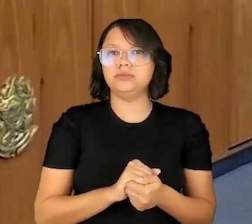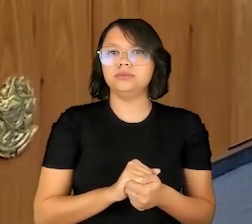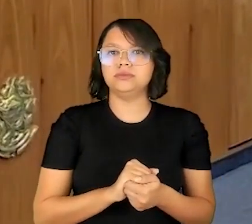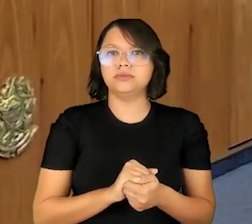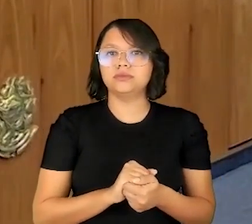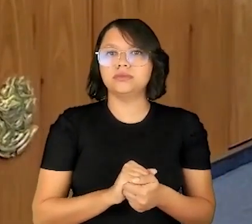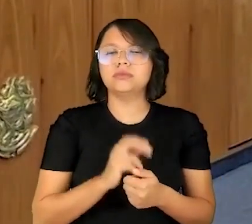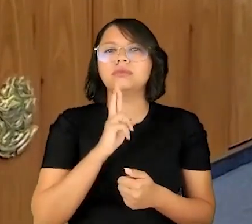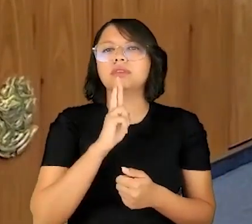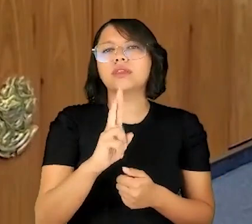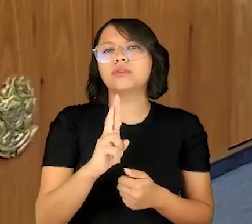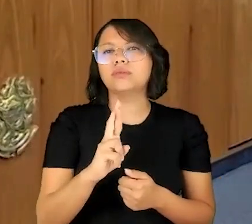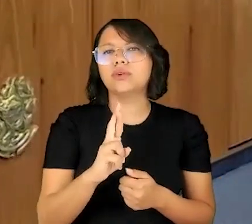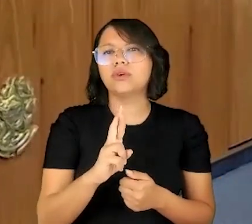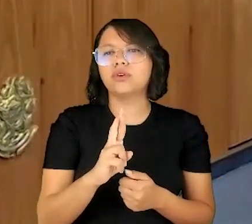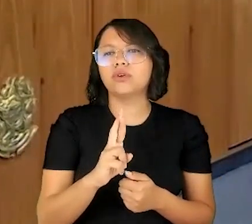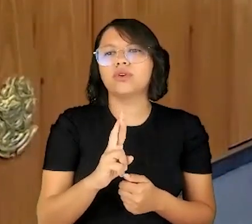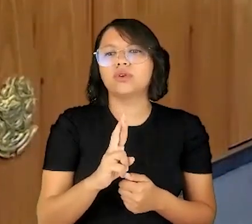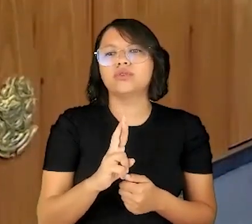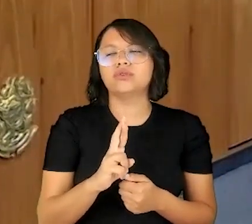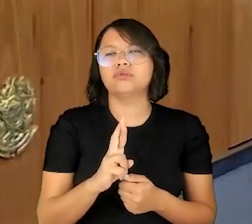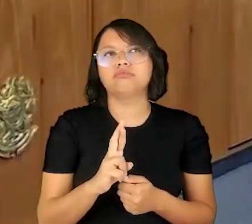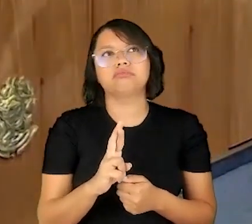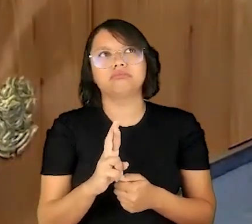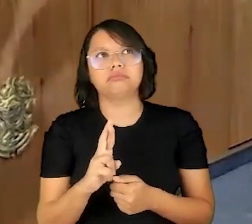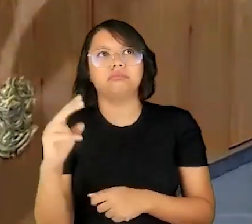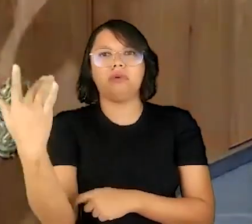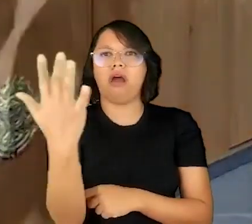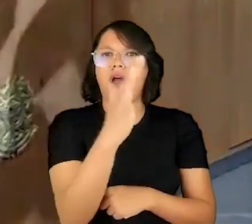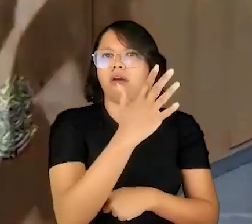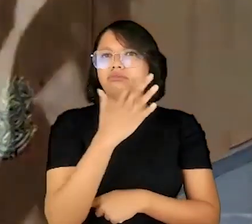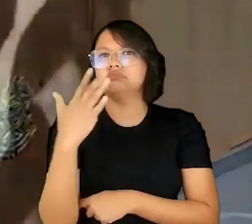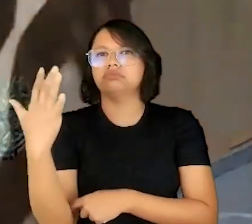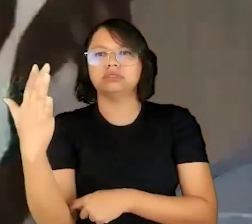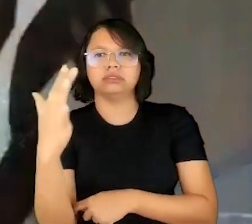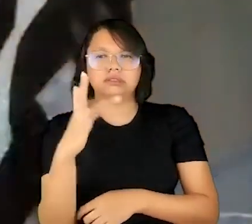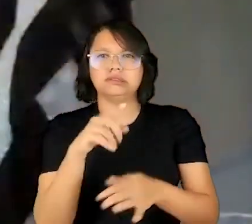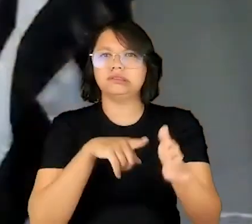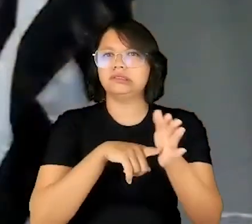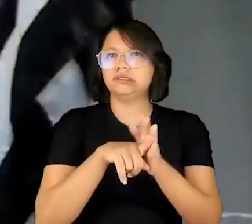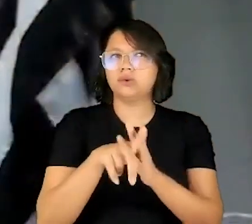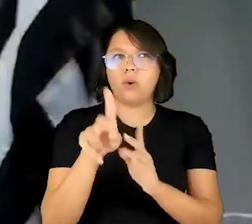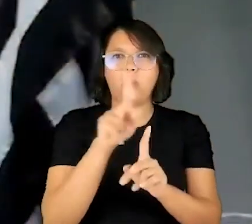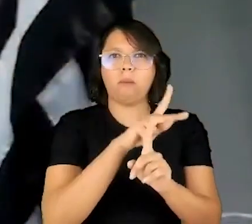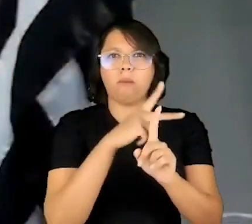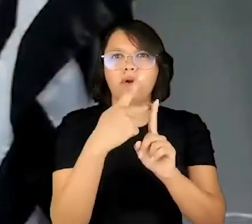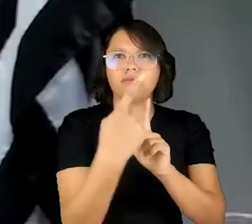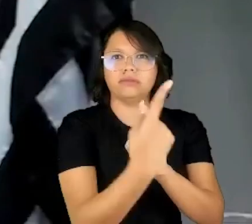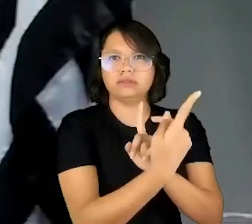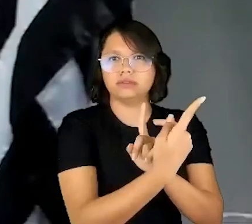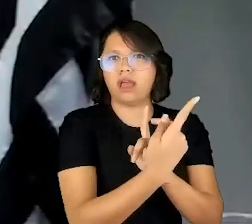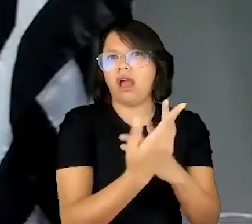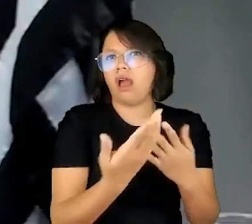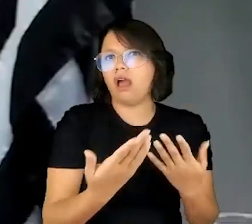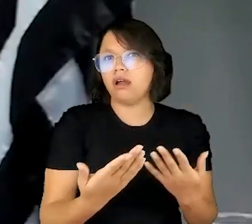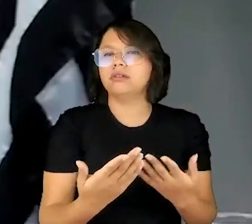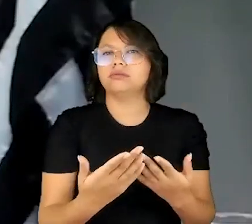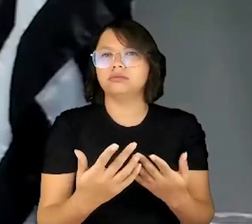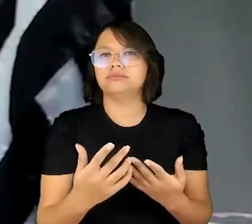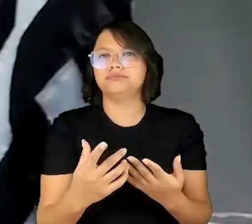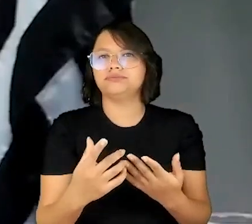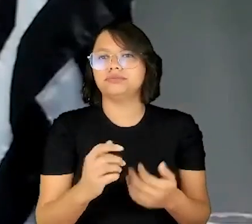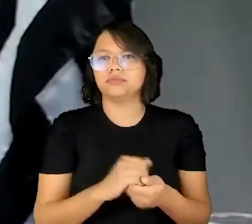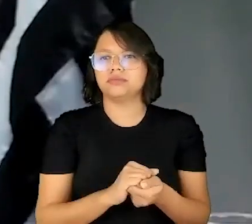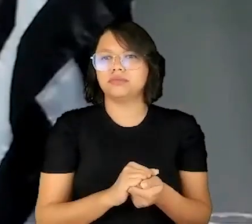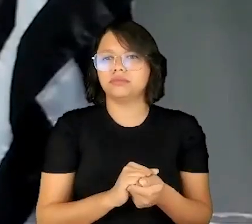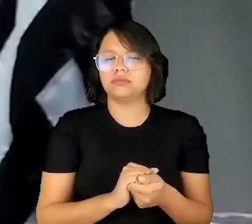dá resposta desde o meio ambiente, uma questões previdenciárias, enfim, uma gama muito